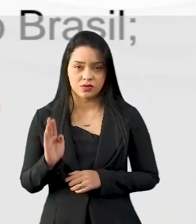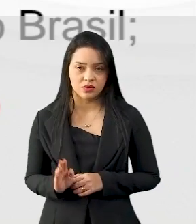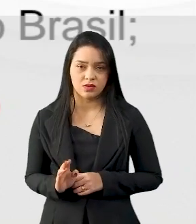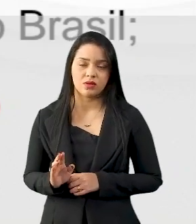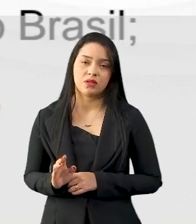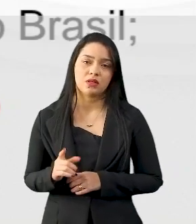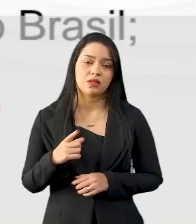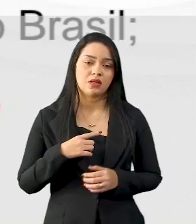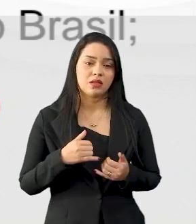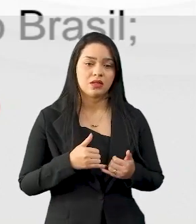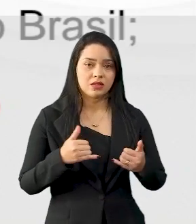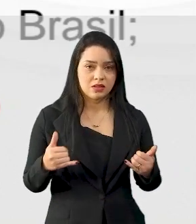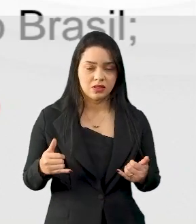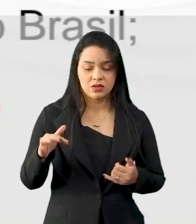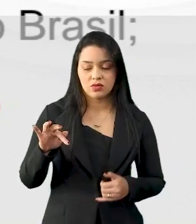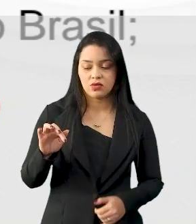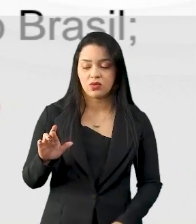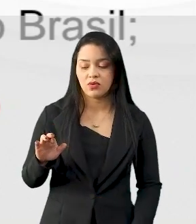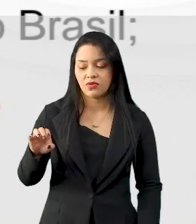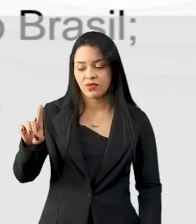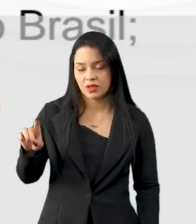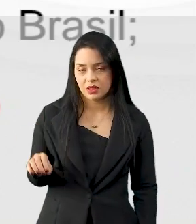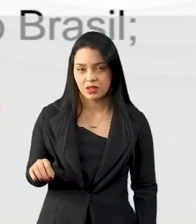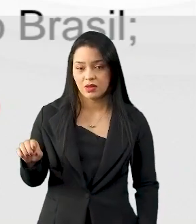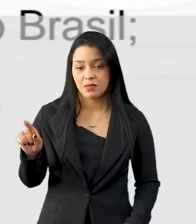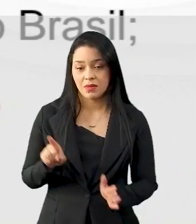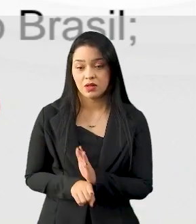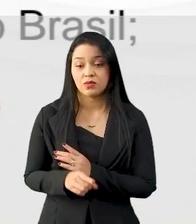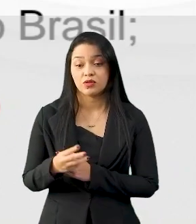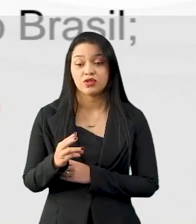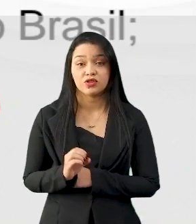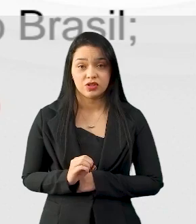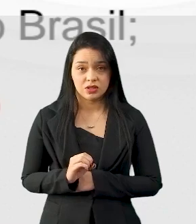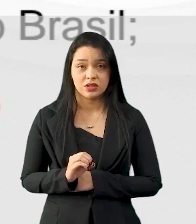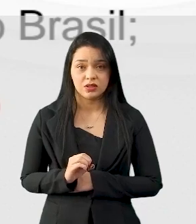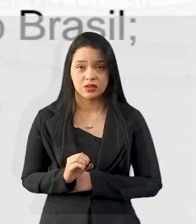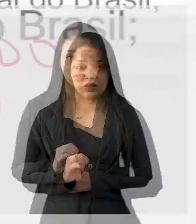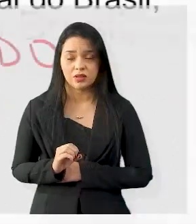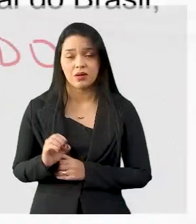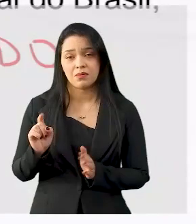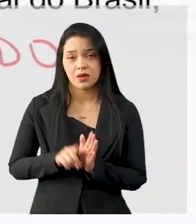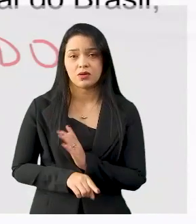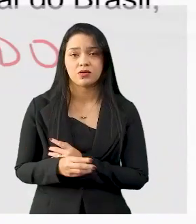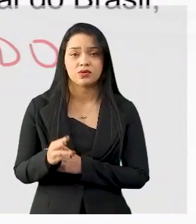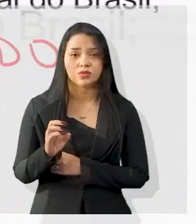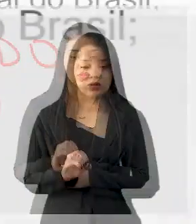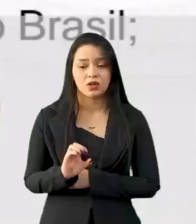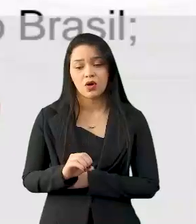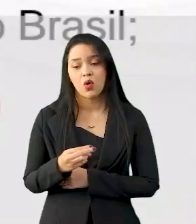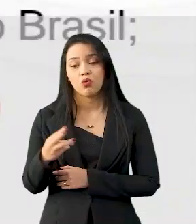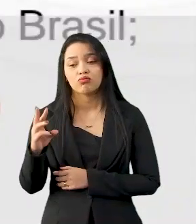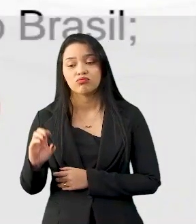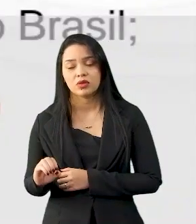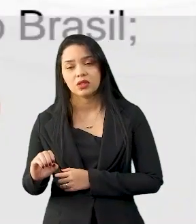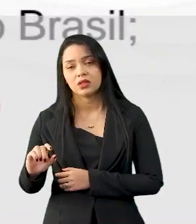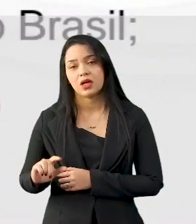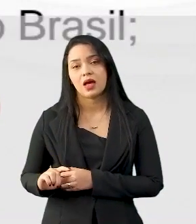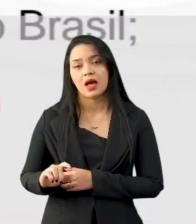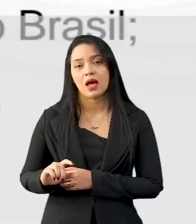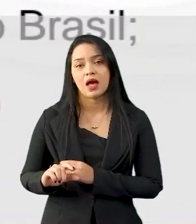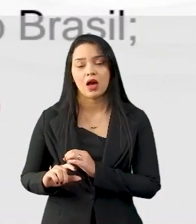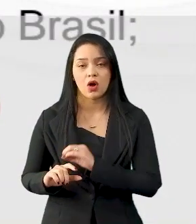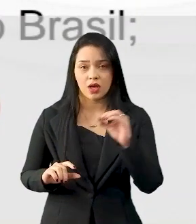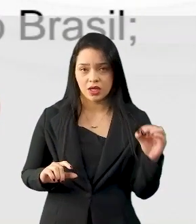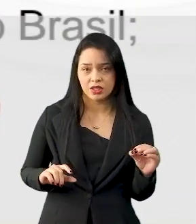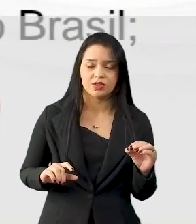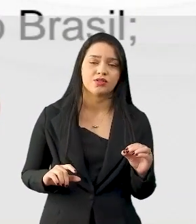ilhas oceânicas de Fernando de Noronha. Eles estão a menos 30 graus, é o fuso menos 30 graus ou 30 graus oeste. Esse fuso, por exemplo,